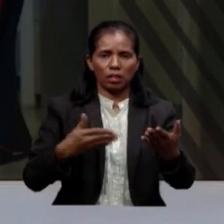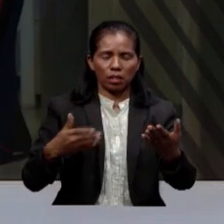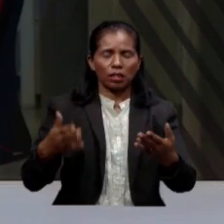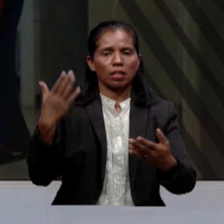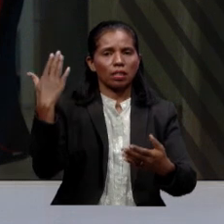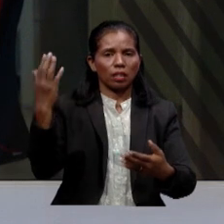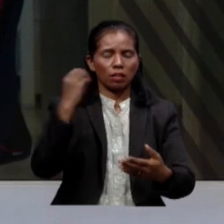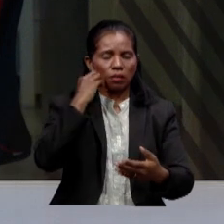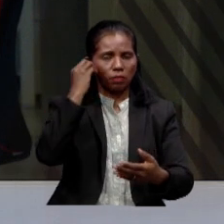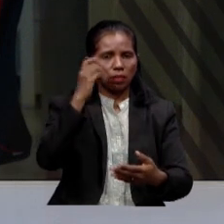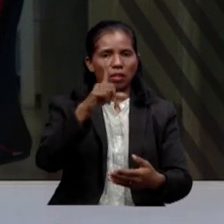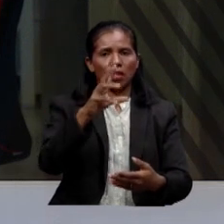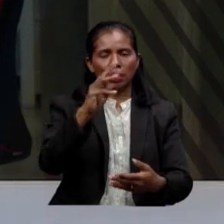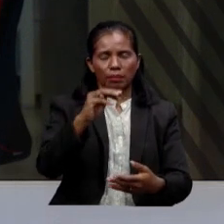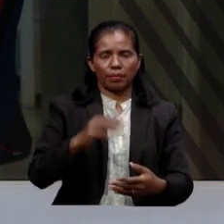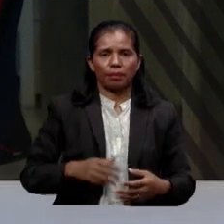LM foi em Lalaxne.